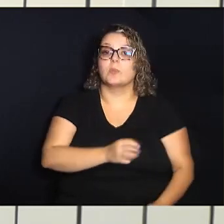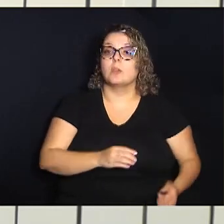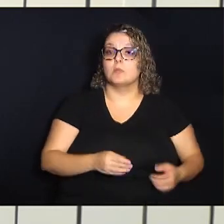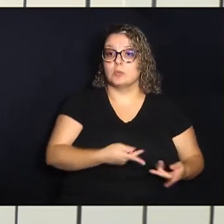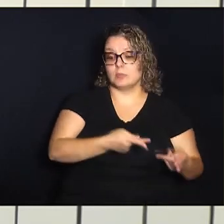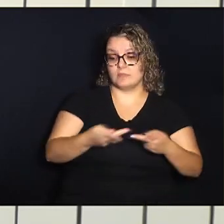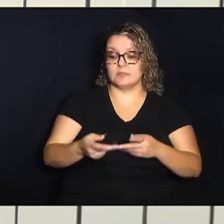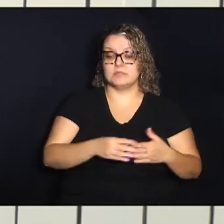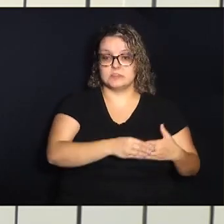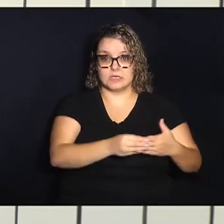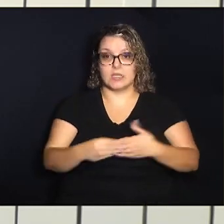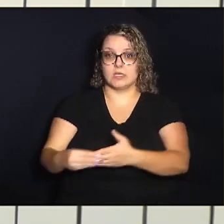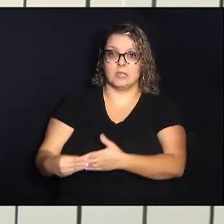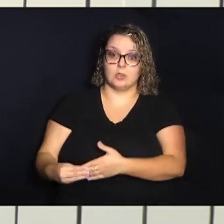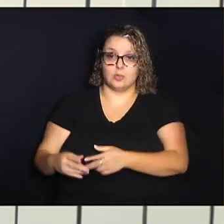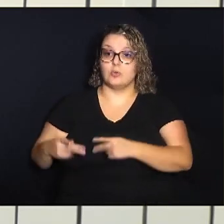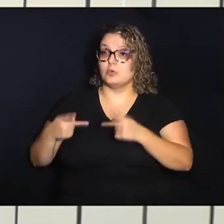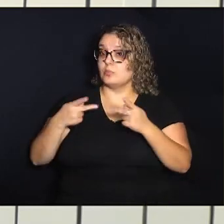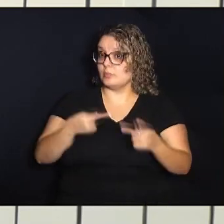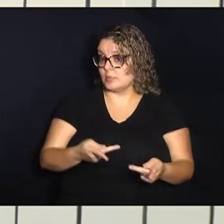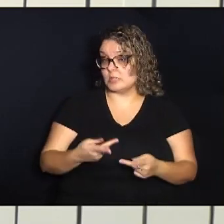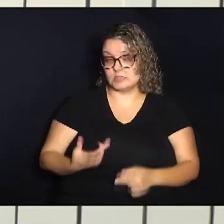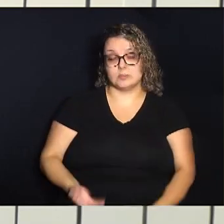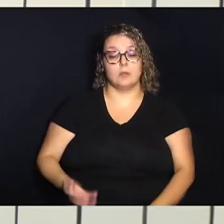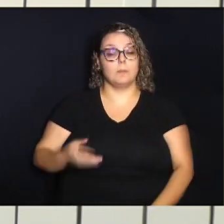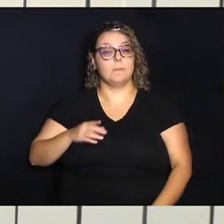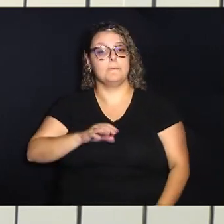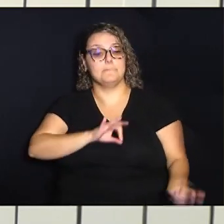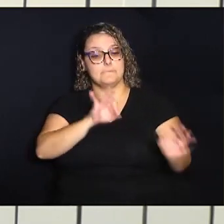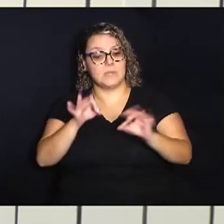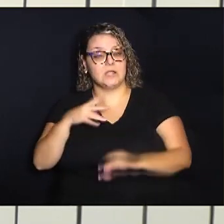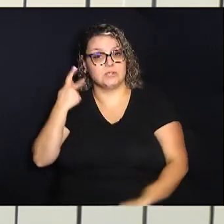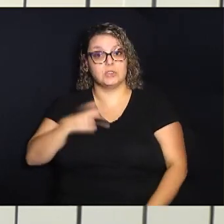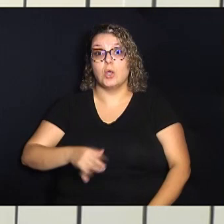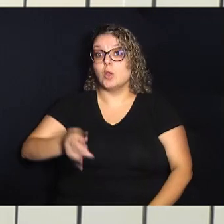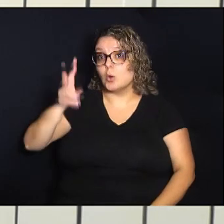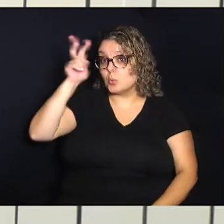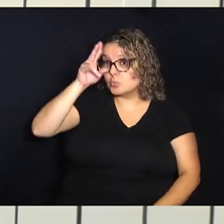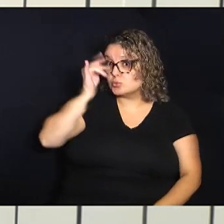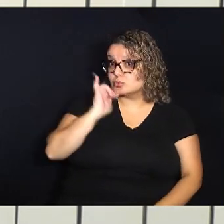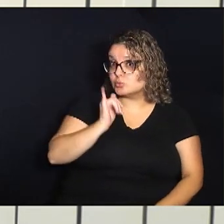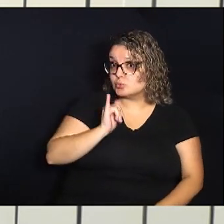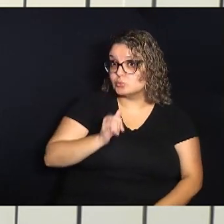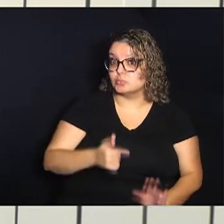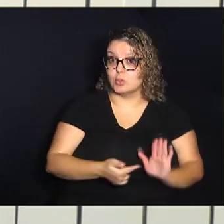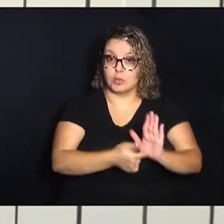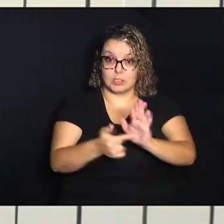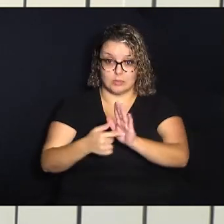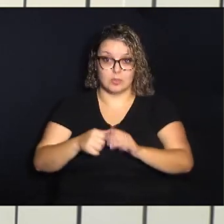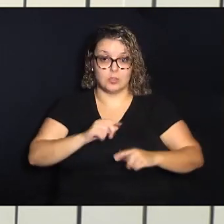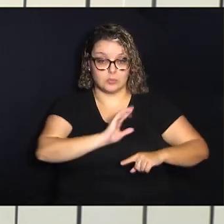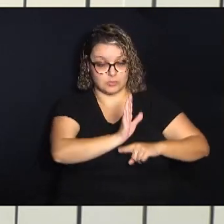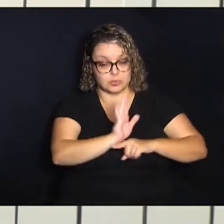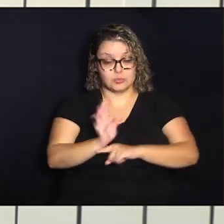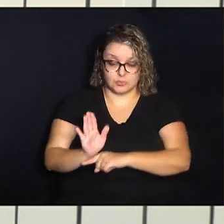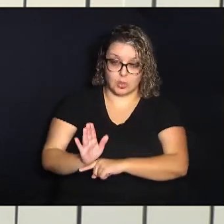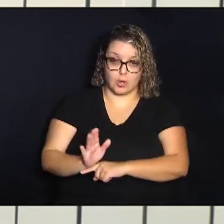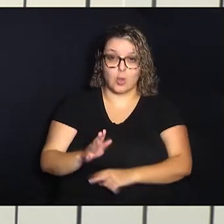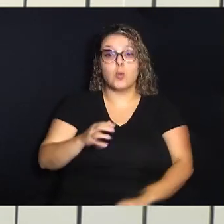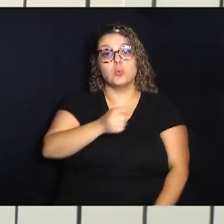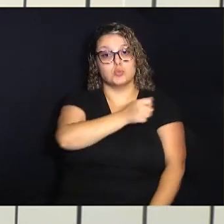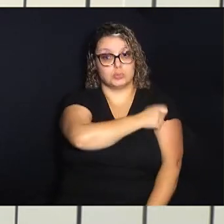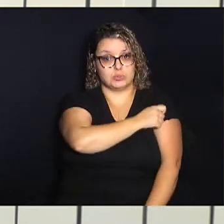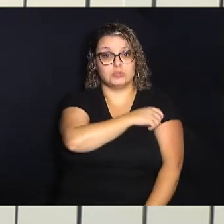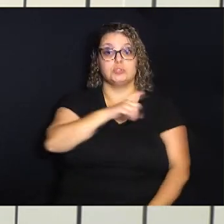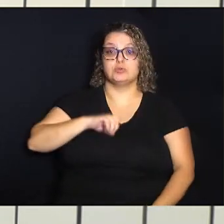com a participação de vereadores, contação de histórias e a exibição de vídeo. Os estudantes tiveram ainda